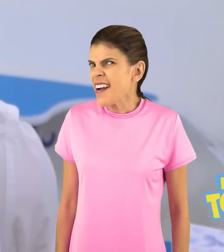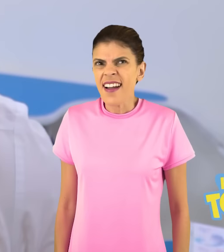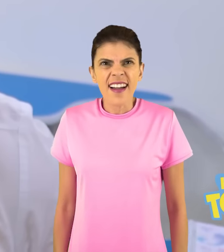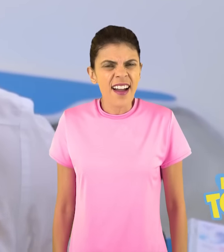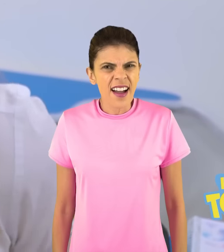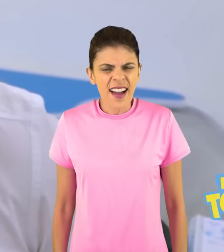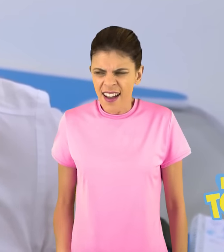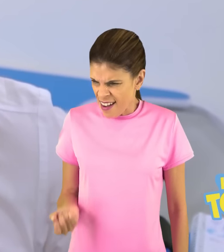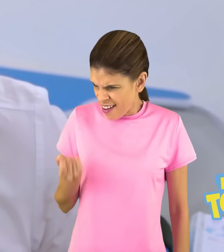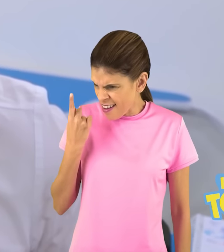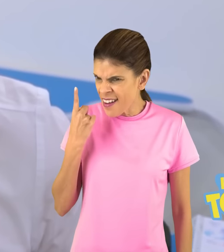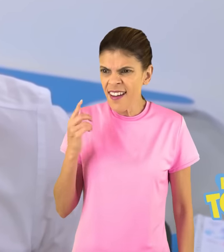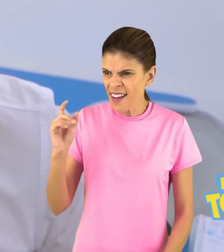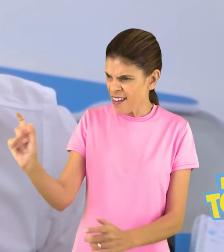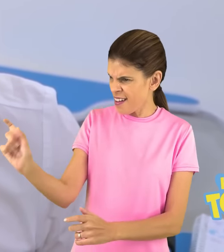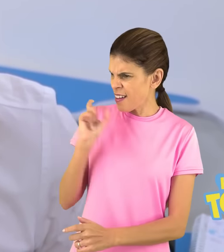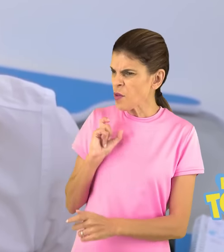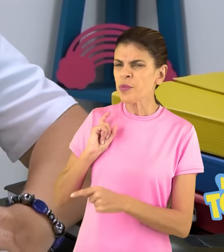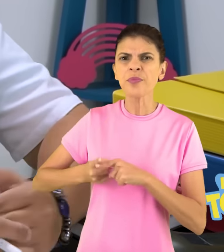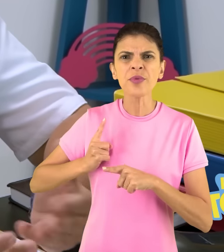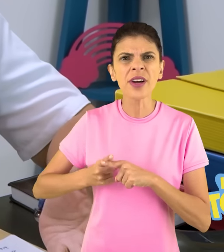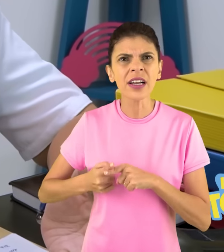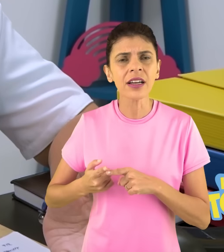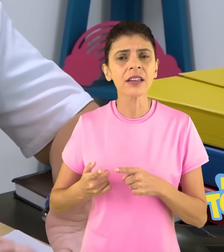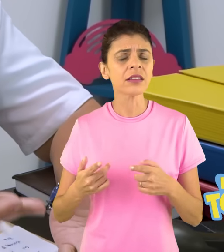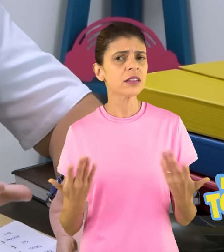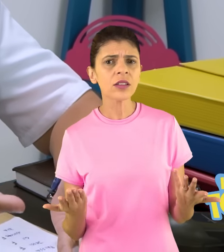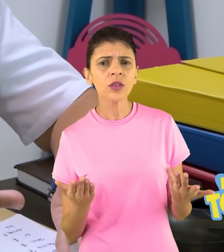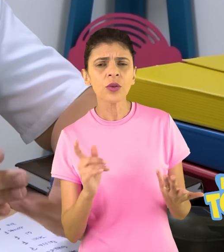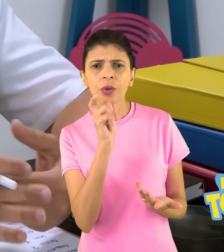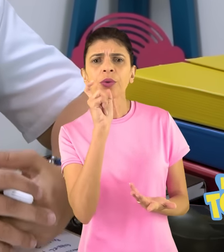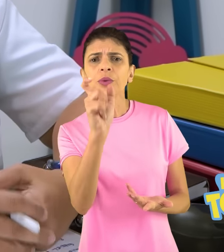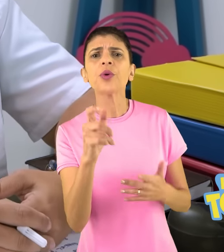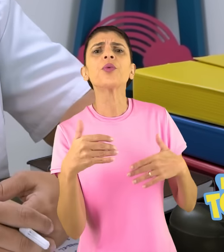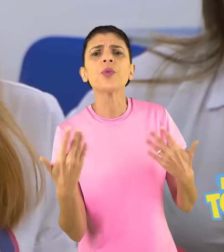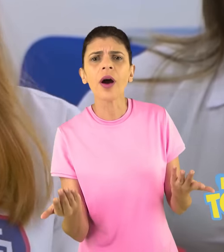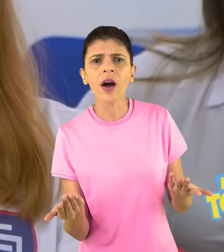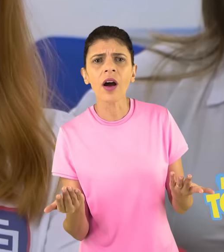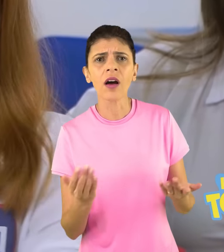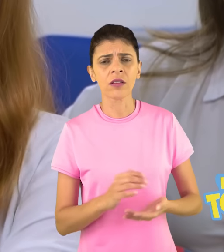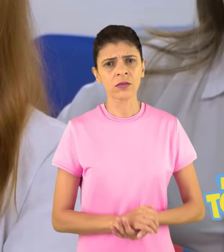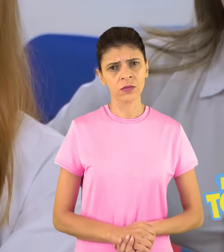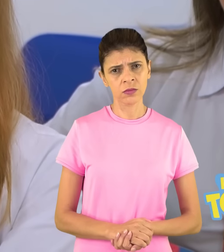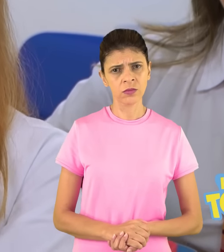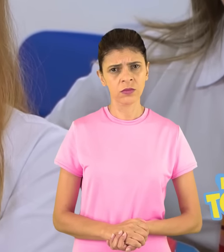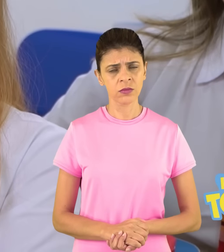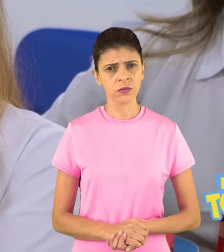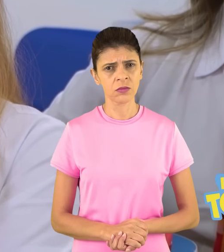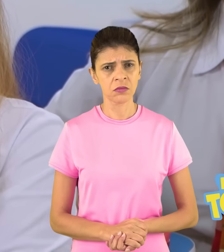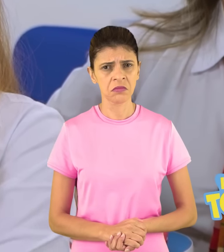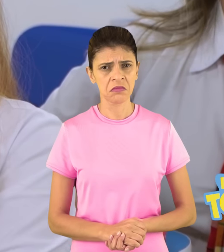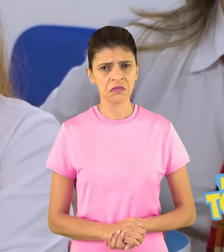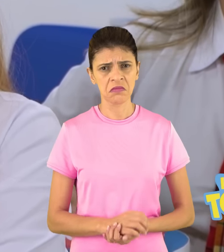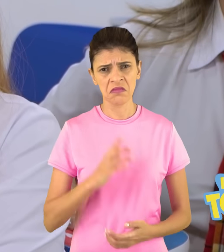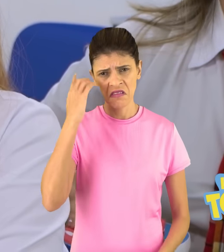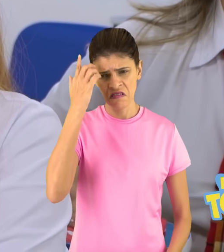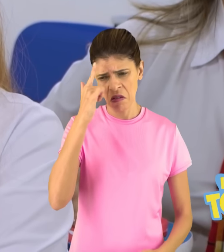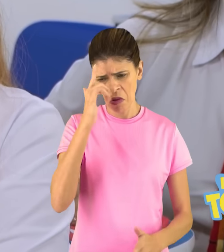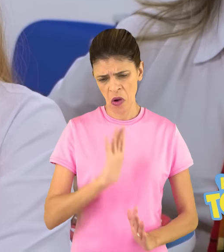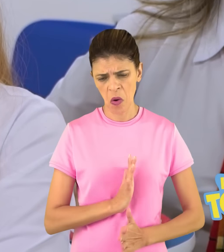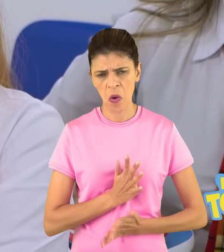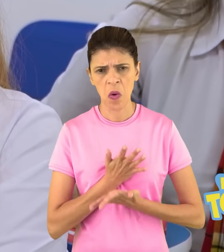Gabriel, por que você falou isso? Então, Ana, que mensagem chegou até você? O cabelo da Ana é